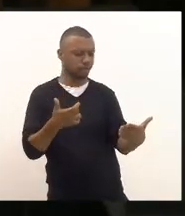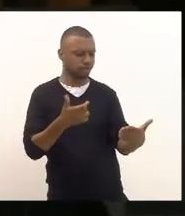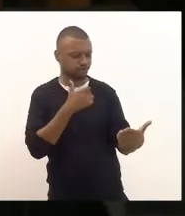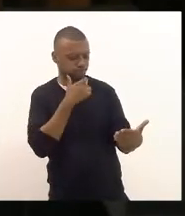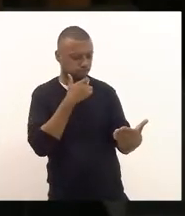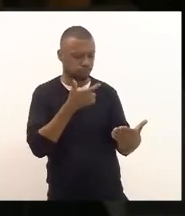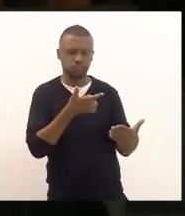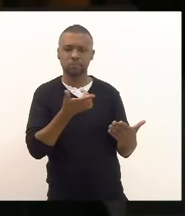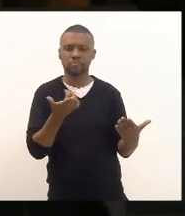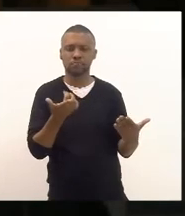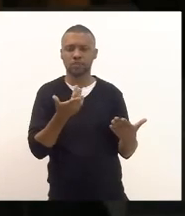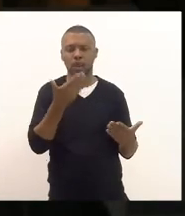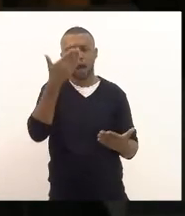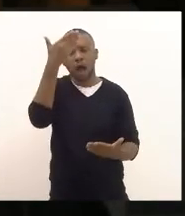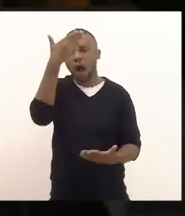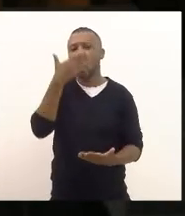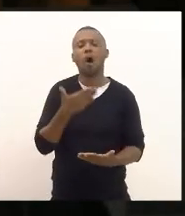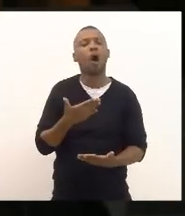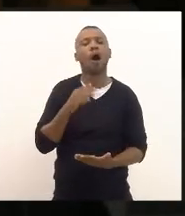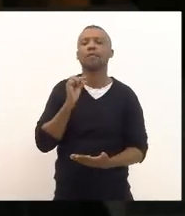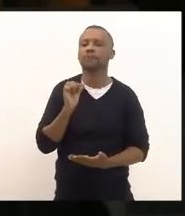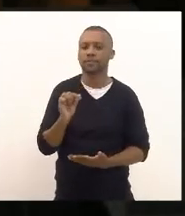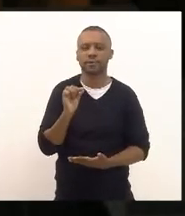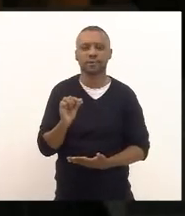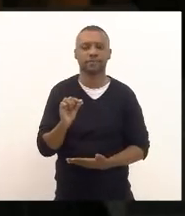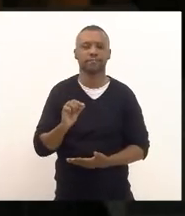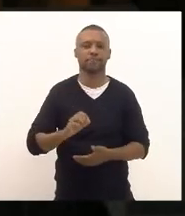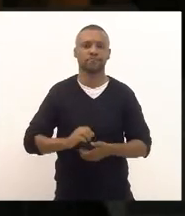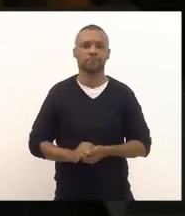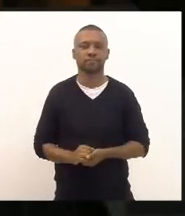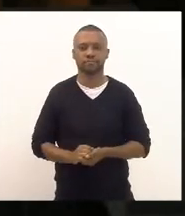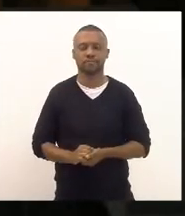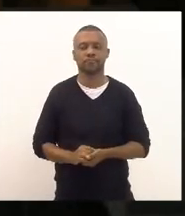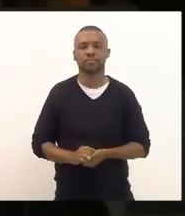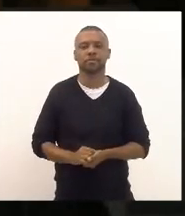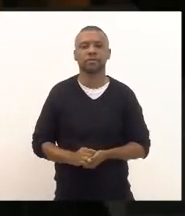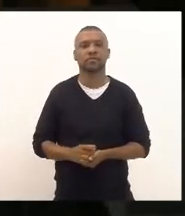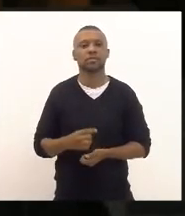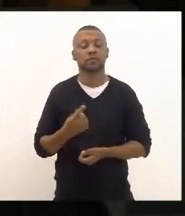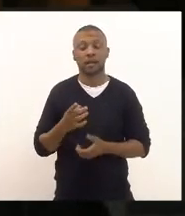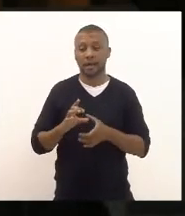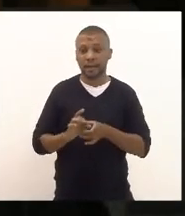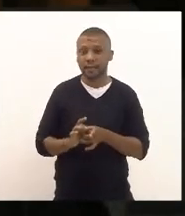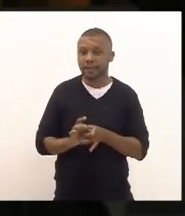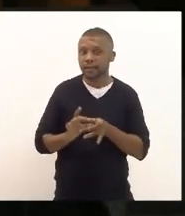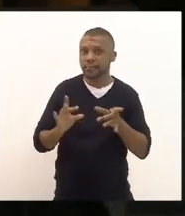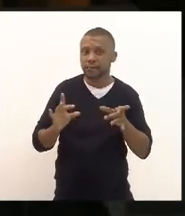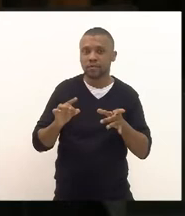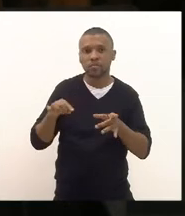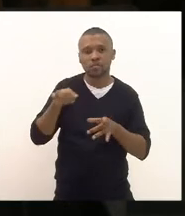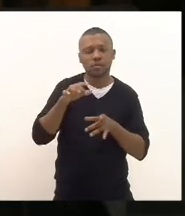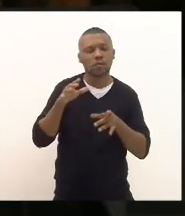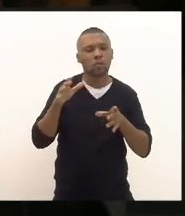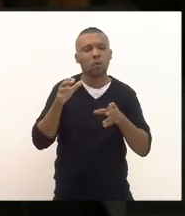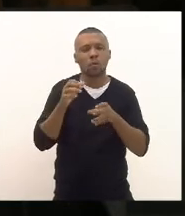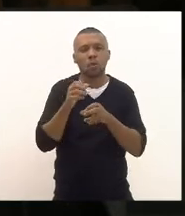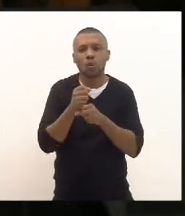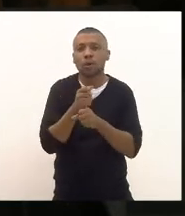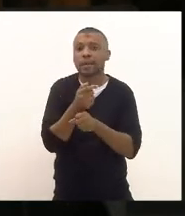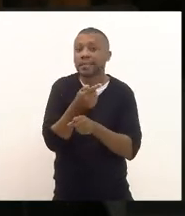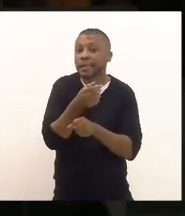evidencia-se que na Liberdade dos Senhores 70 parlamentares